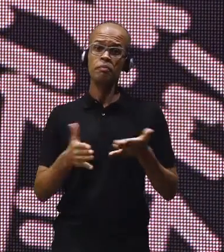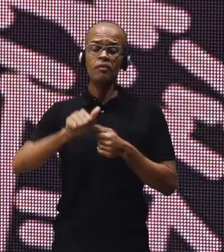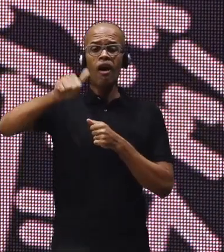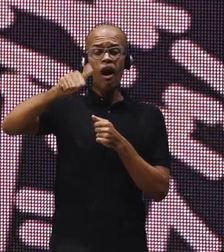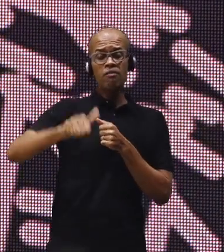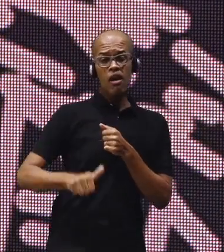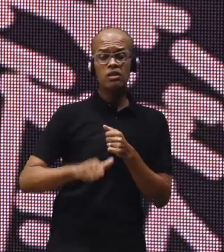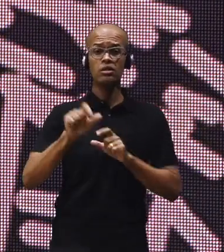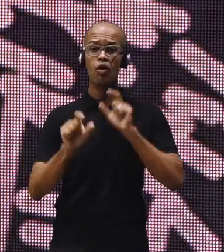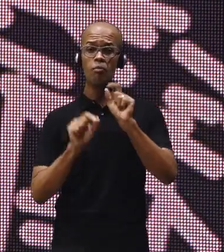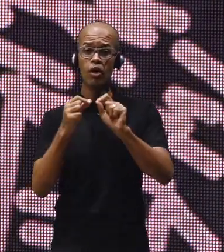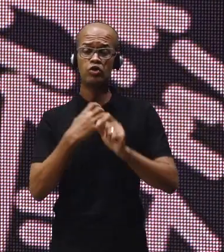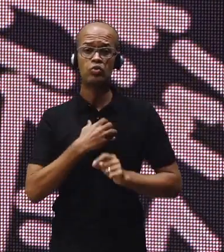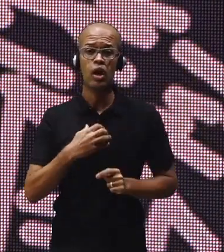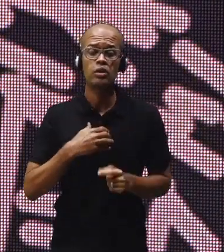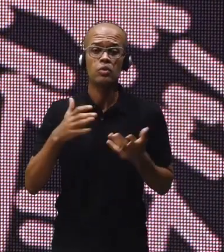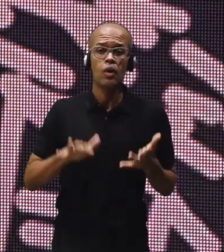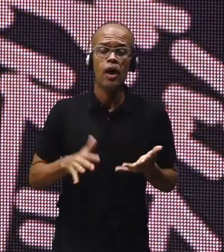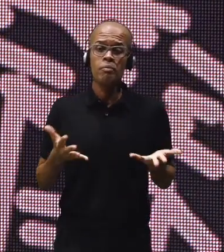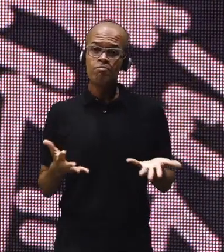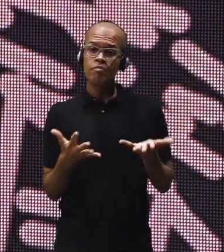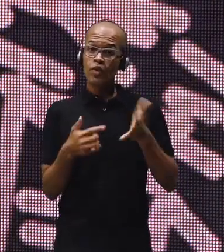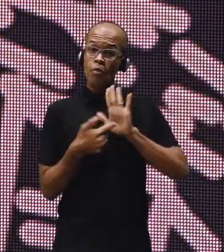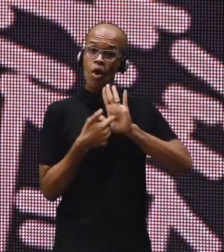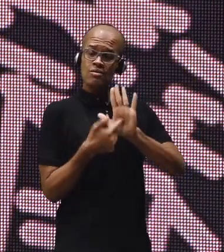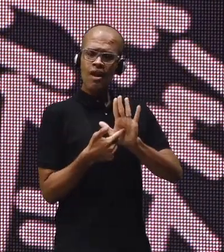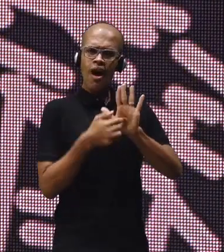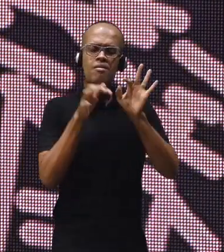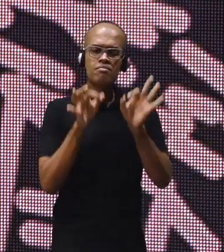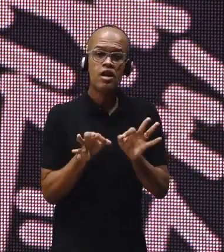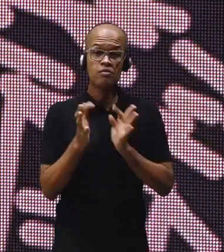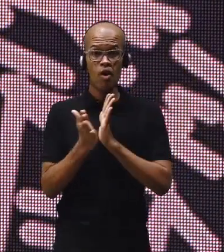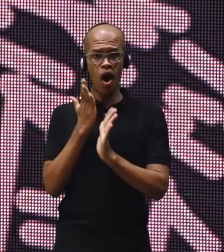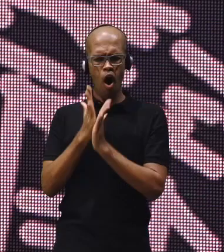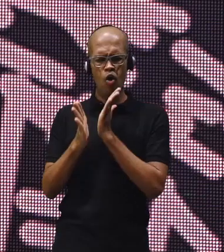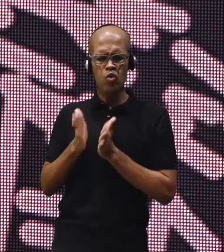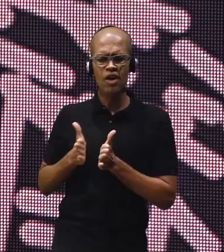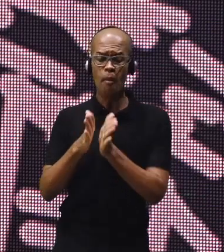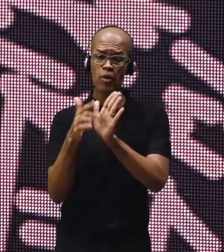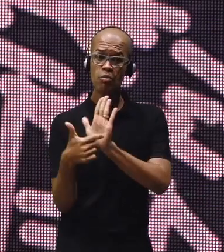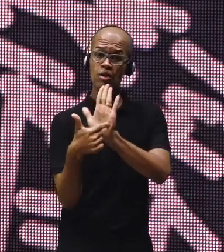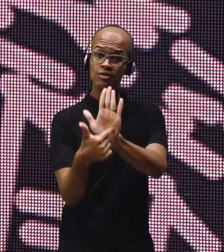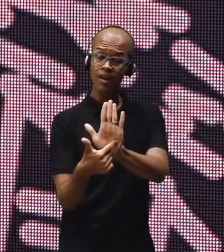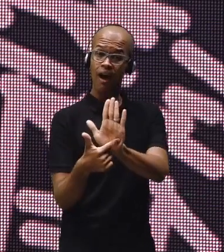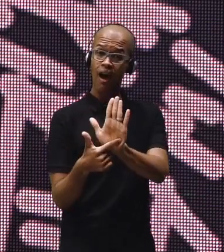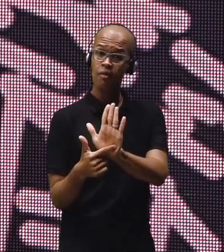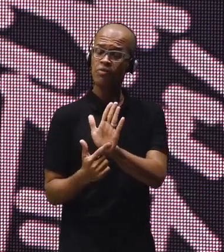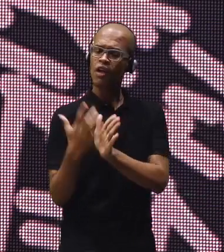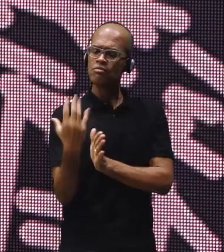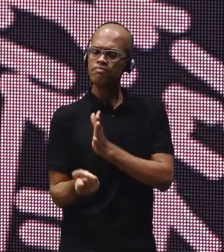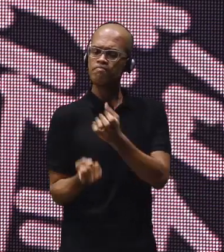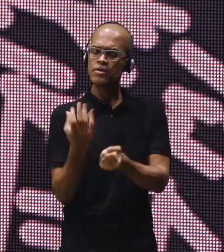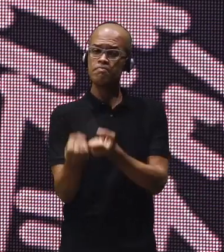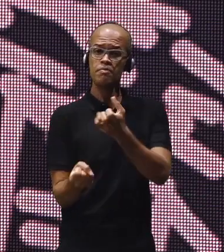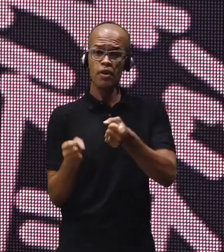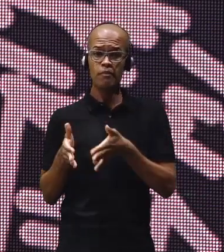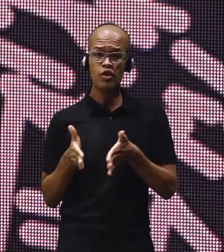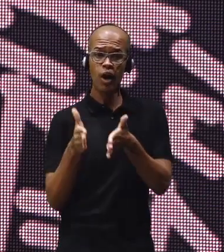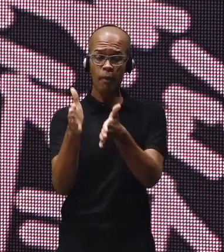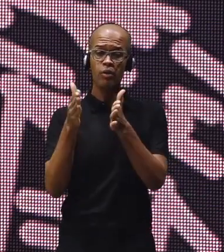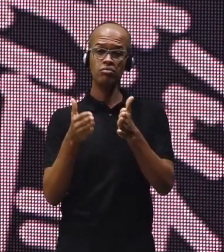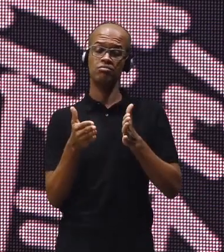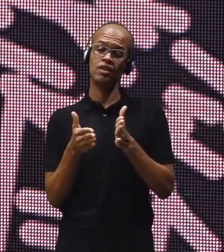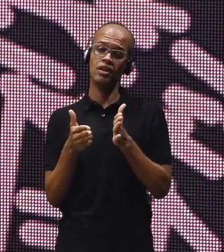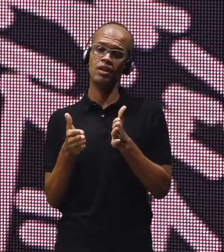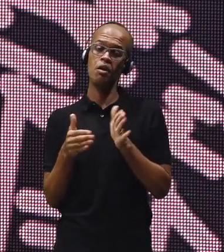avaliações podem, de alguma forma, evidenciar alguns caminhos que têm sido tomados e que têm